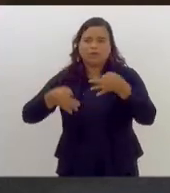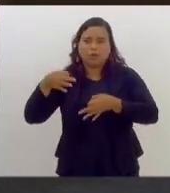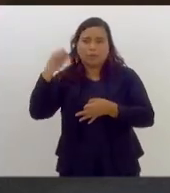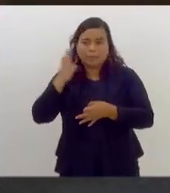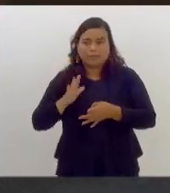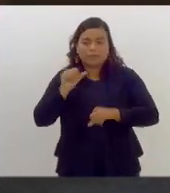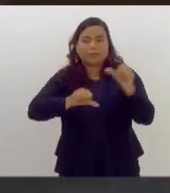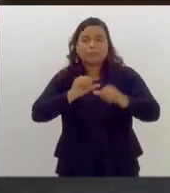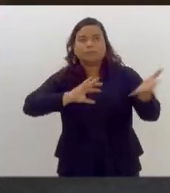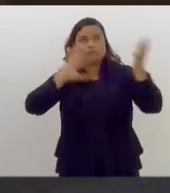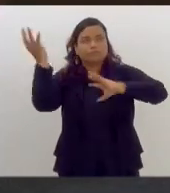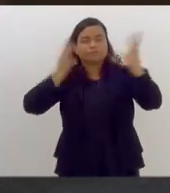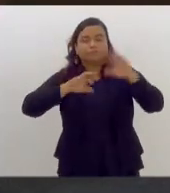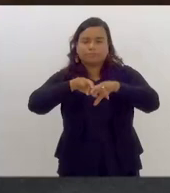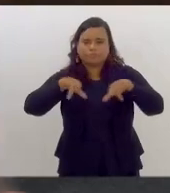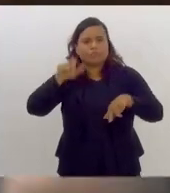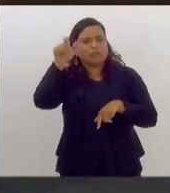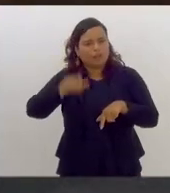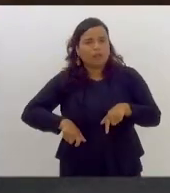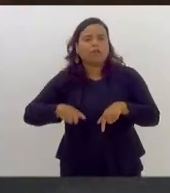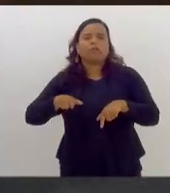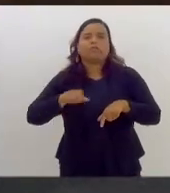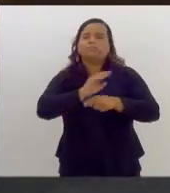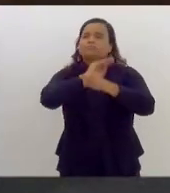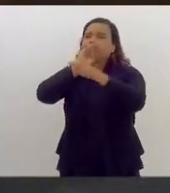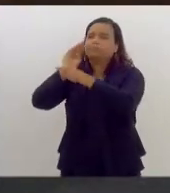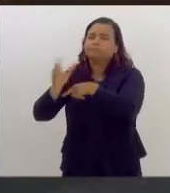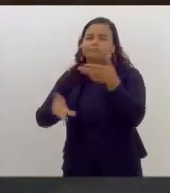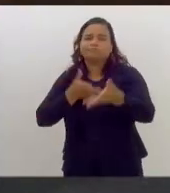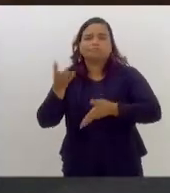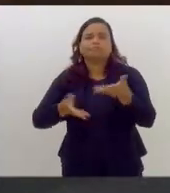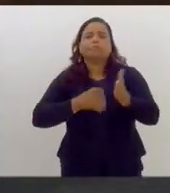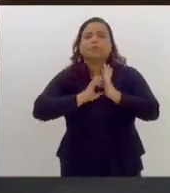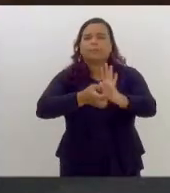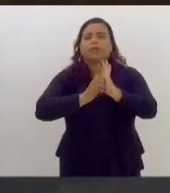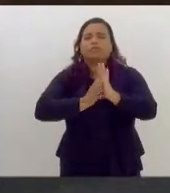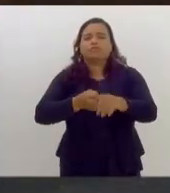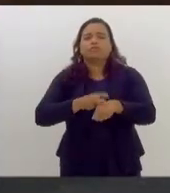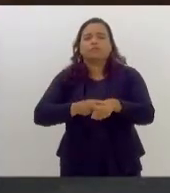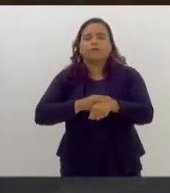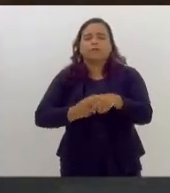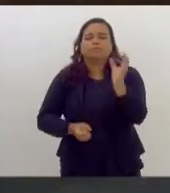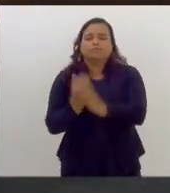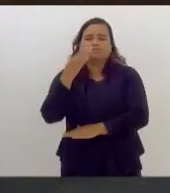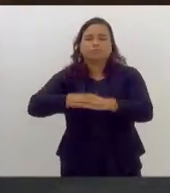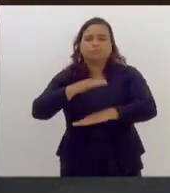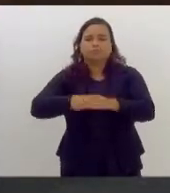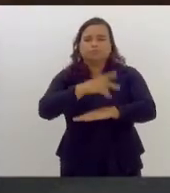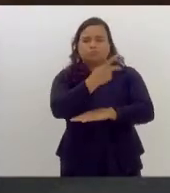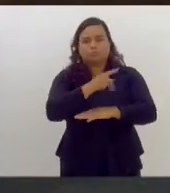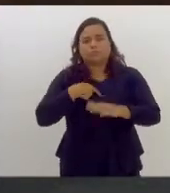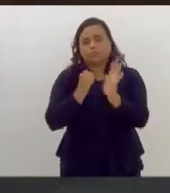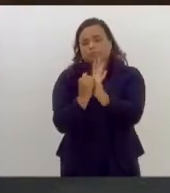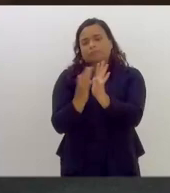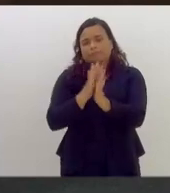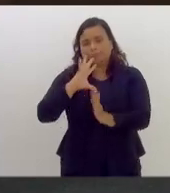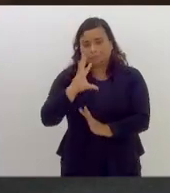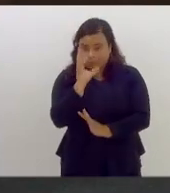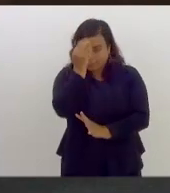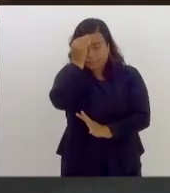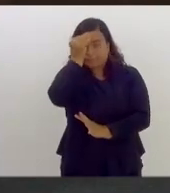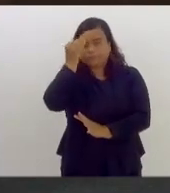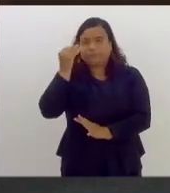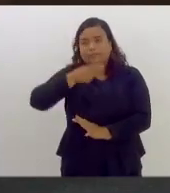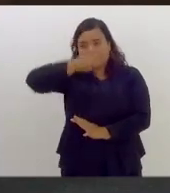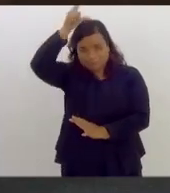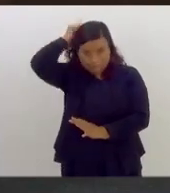de Mudanças Climáticas, um grande ecologista, fundador do Partido Verde. Então, eu queria aqui fazer esse registro para todos nós. O Paulo